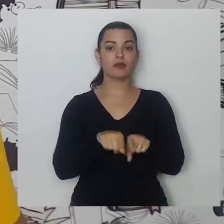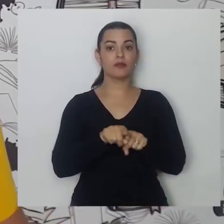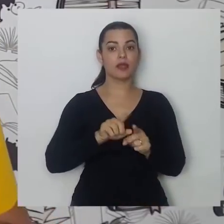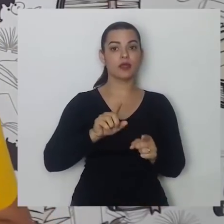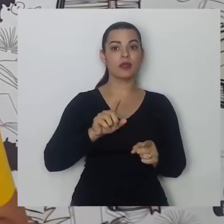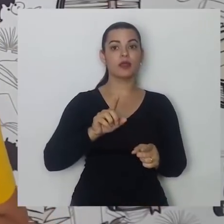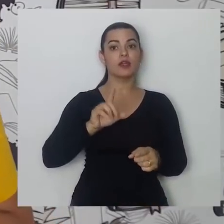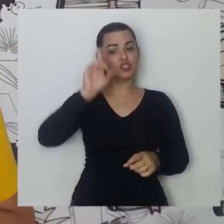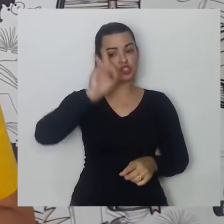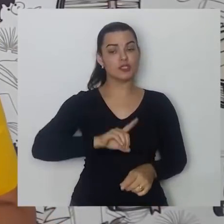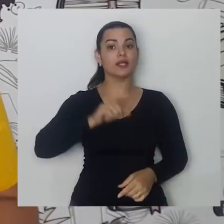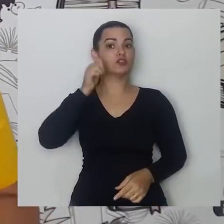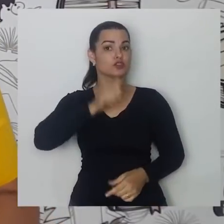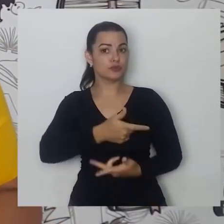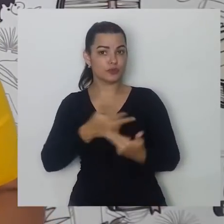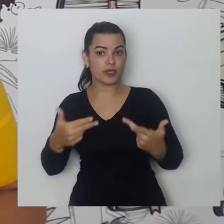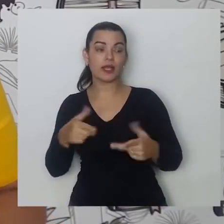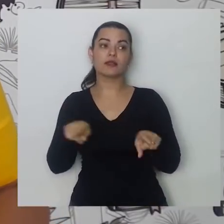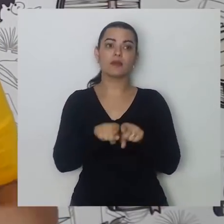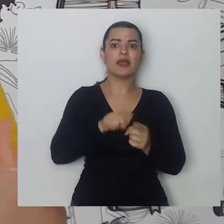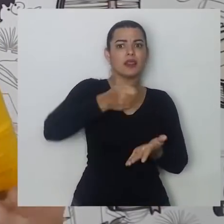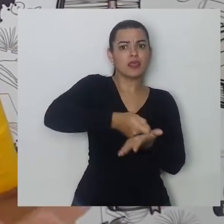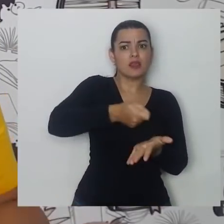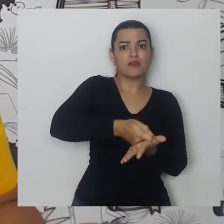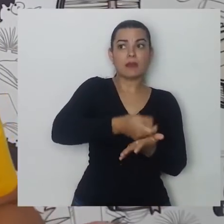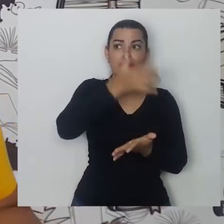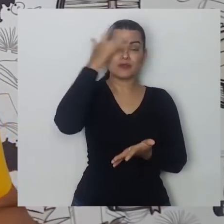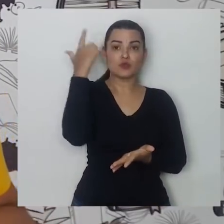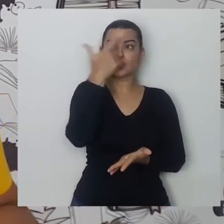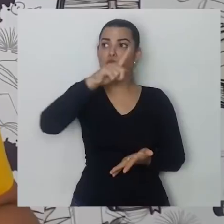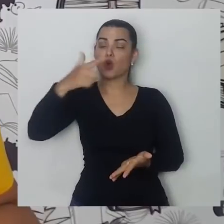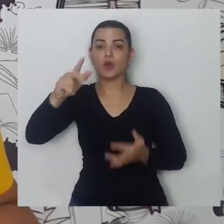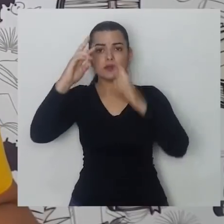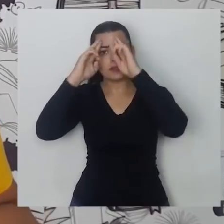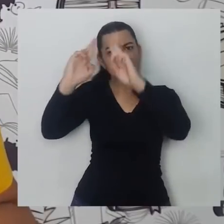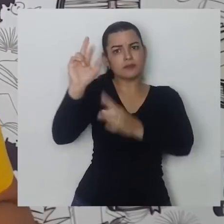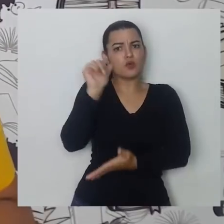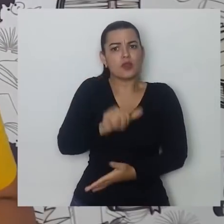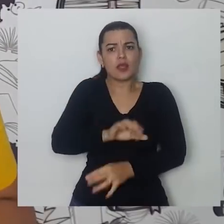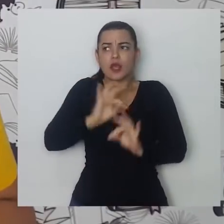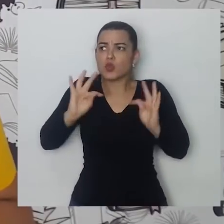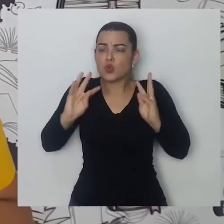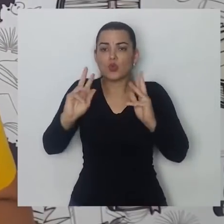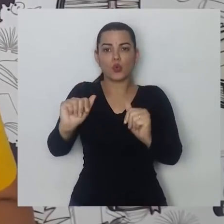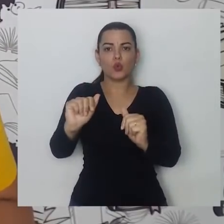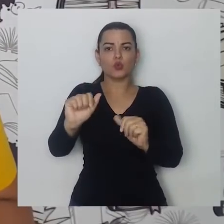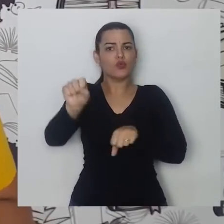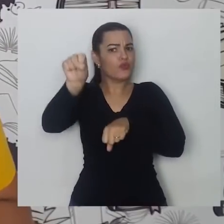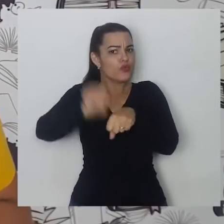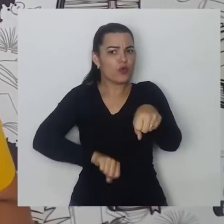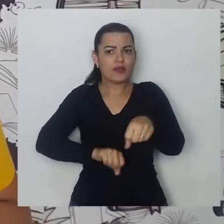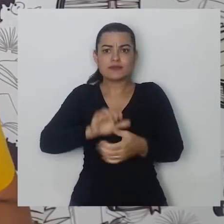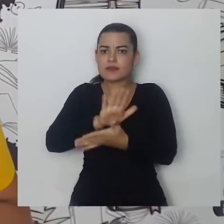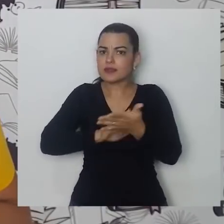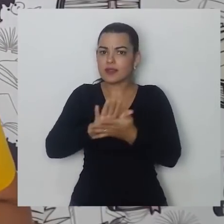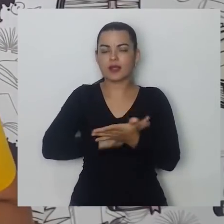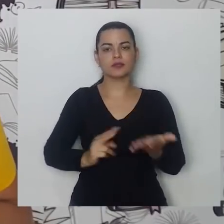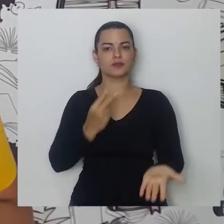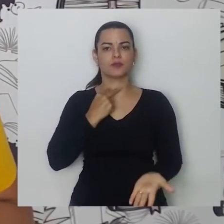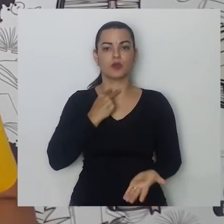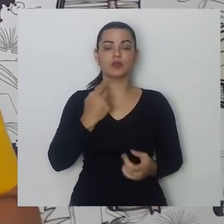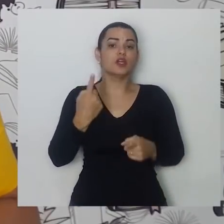dever das outras pessoas de respeitar as mulheres de maneira geral, sem nenhum tipo de